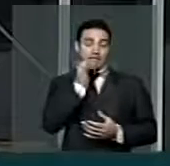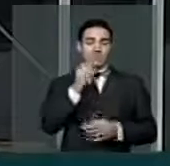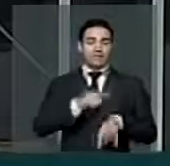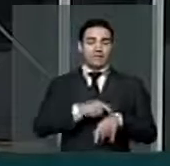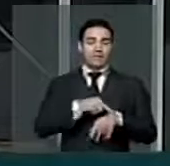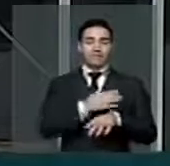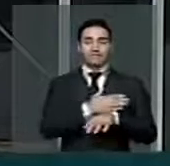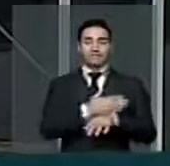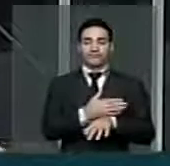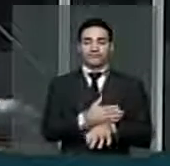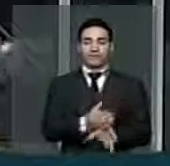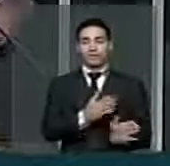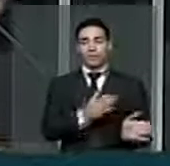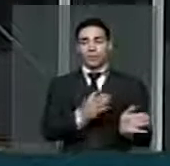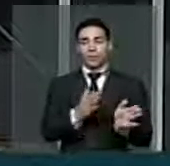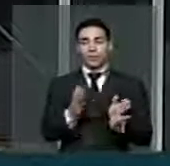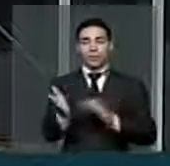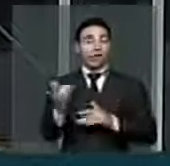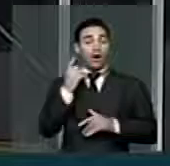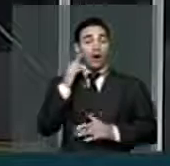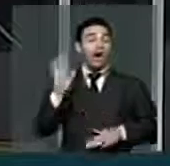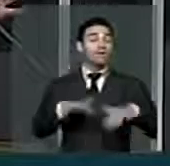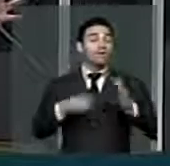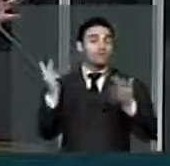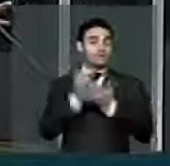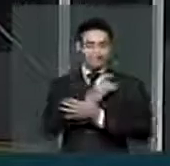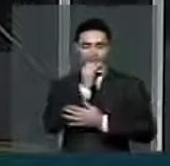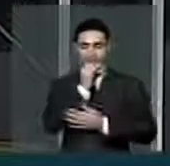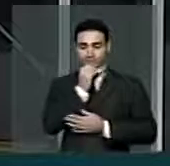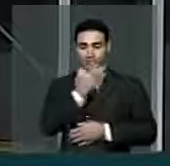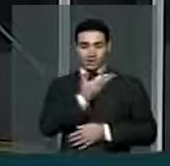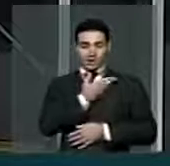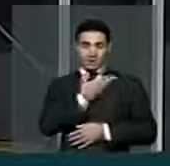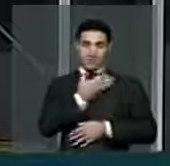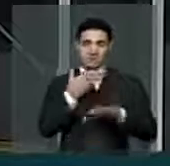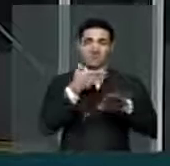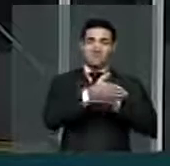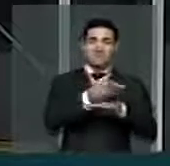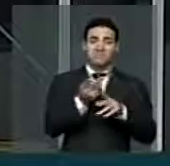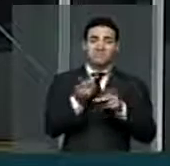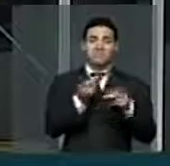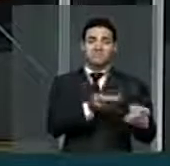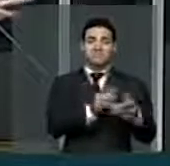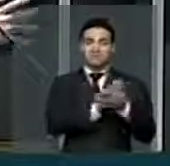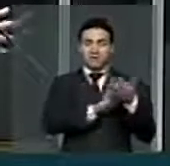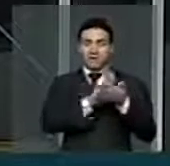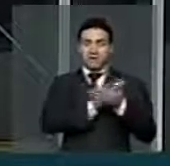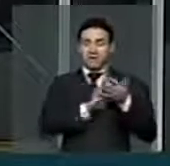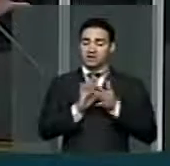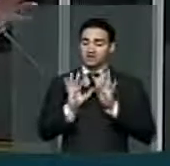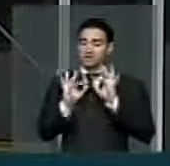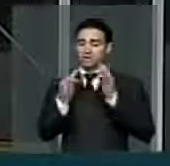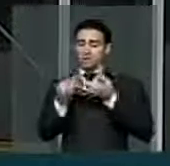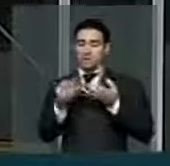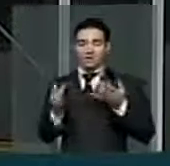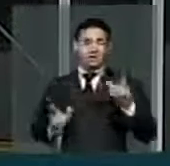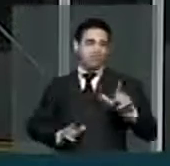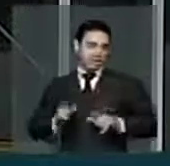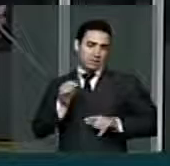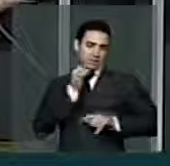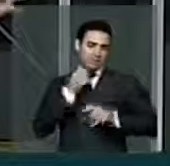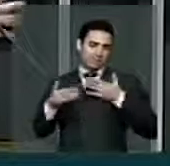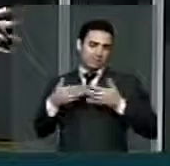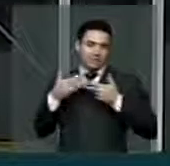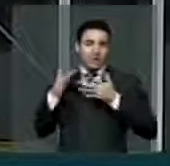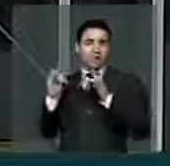passando, muitas vezes o amigo vai deixando de ir, o parente, o primo,